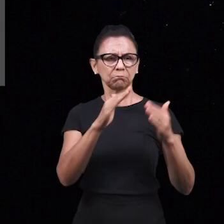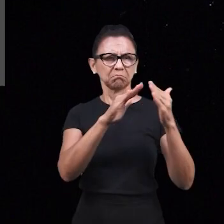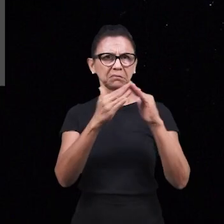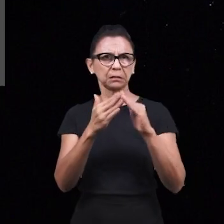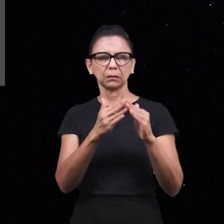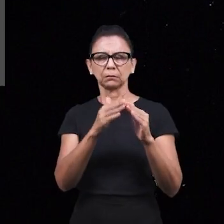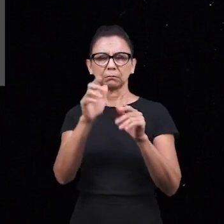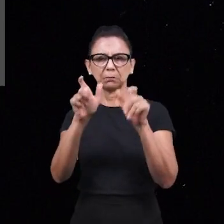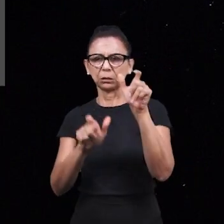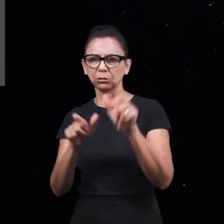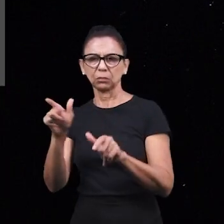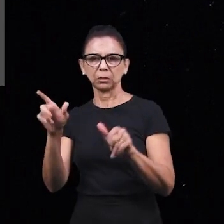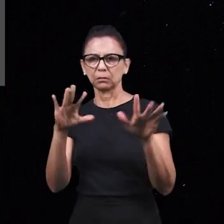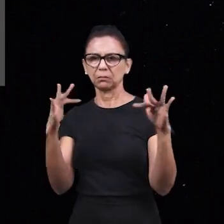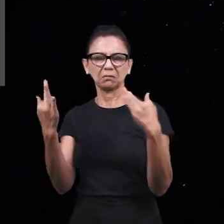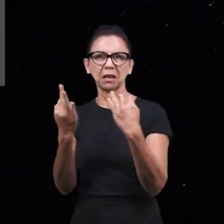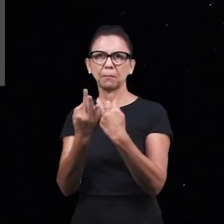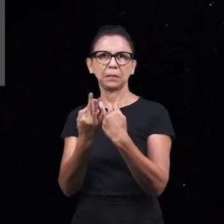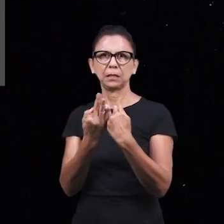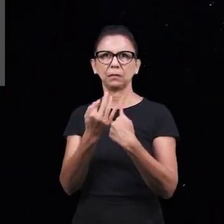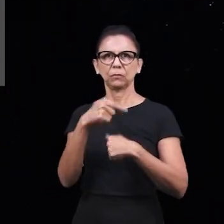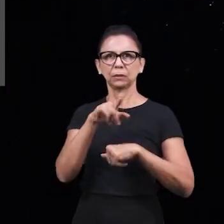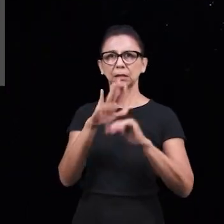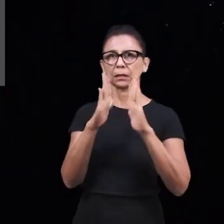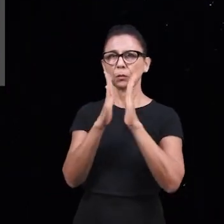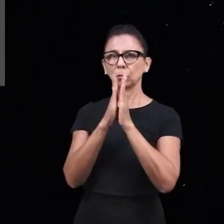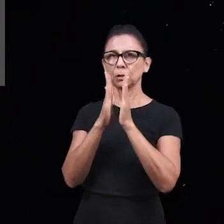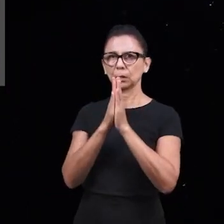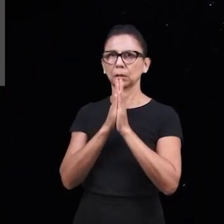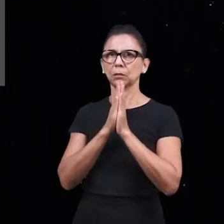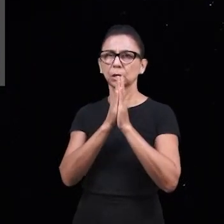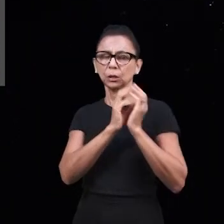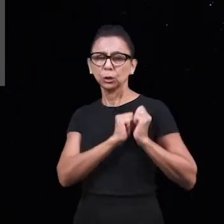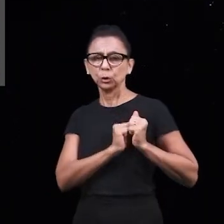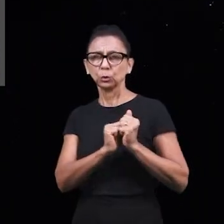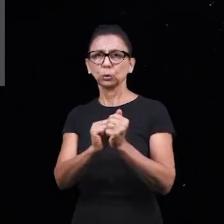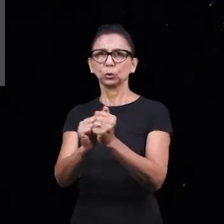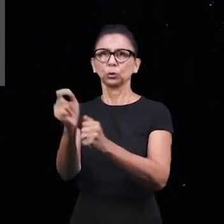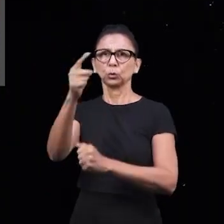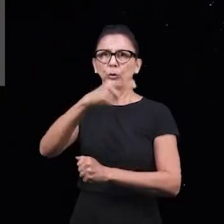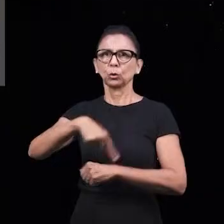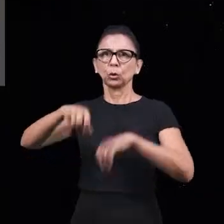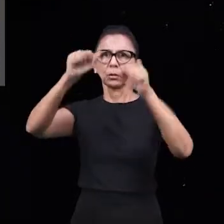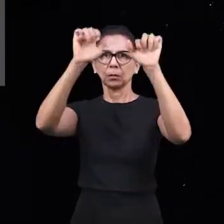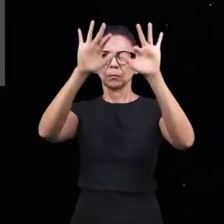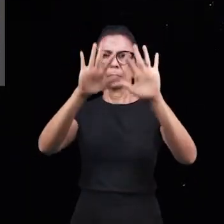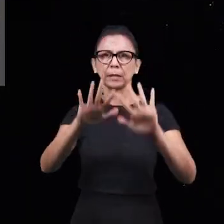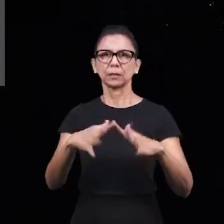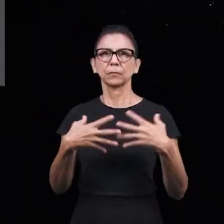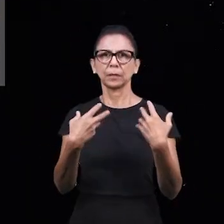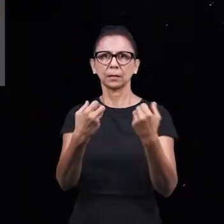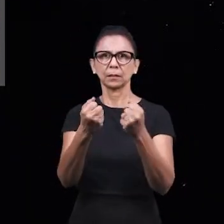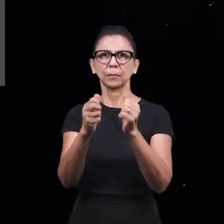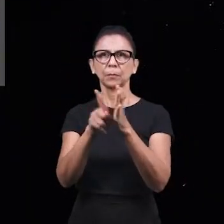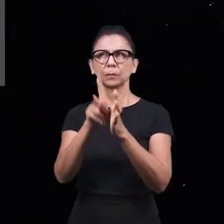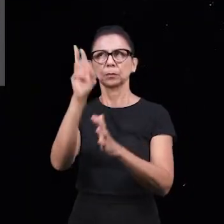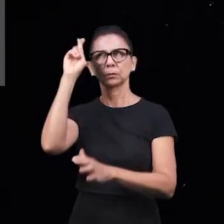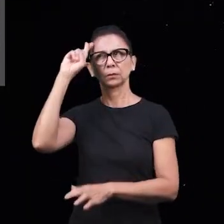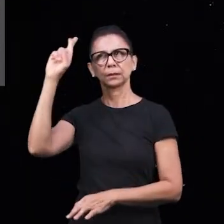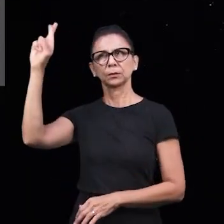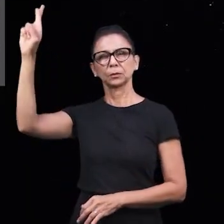vizinhos, parentes, pessoas por quem você está orando. E juntos receberemos uma grande bênção do Senhor.